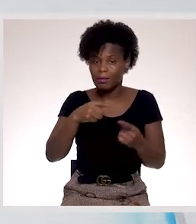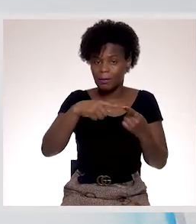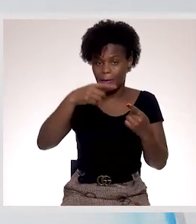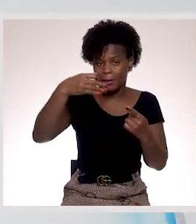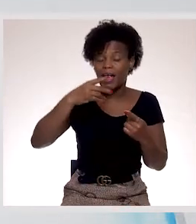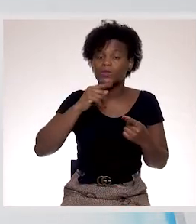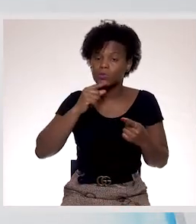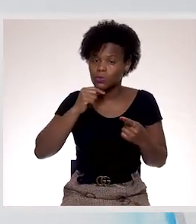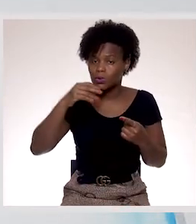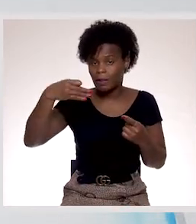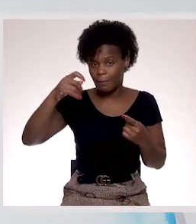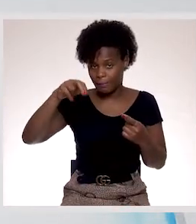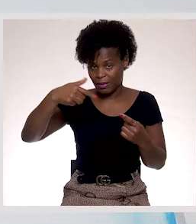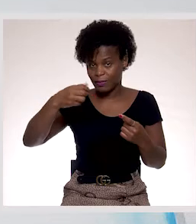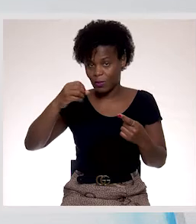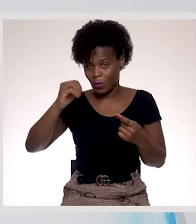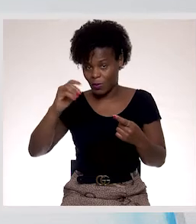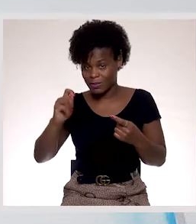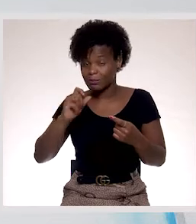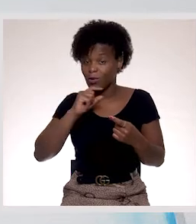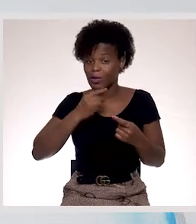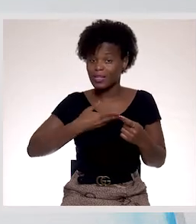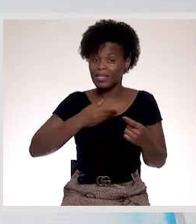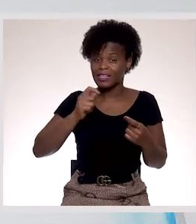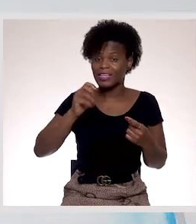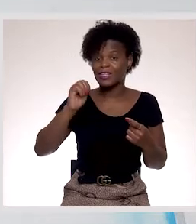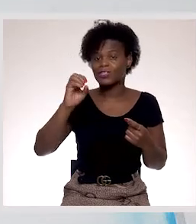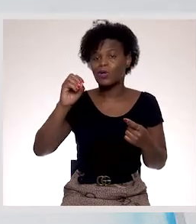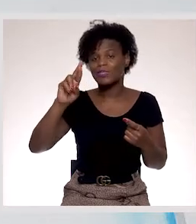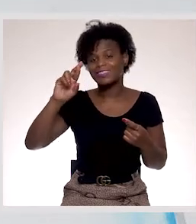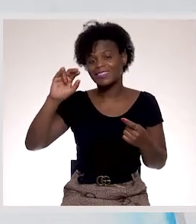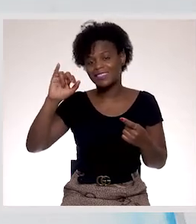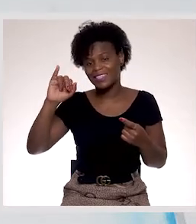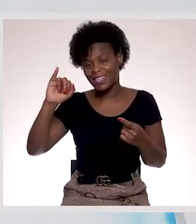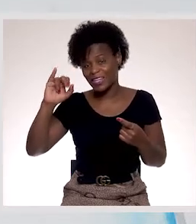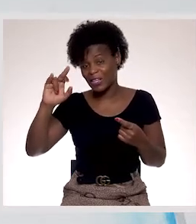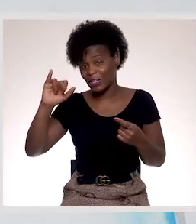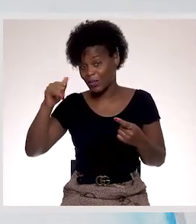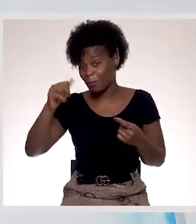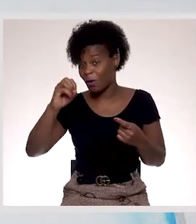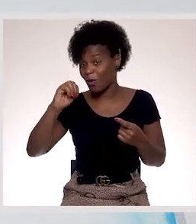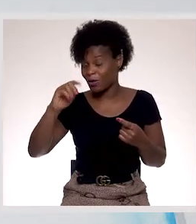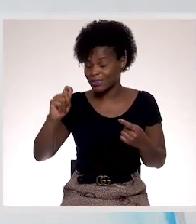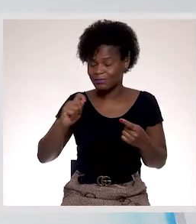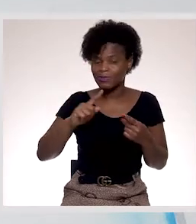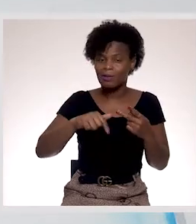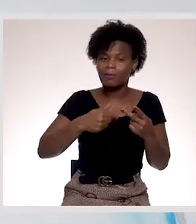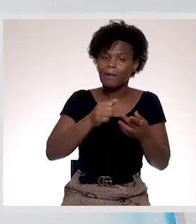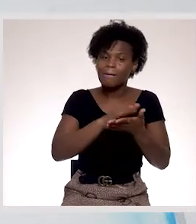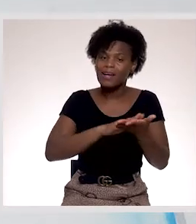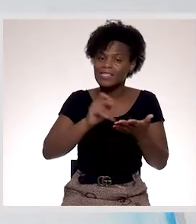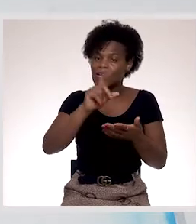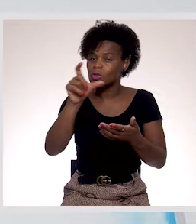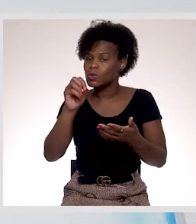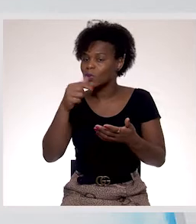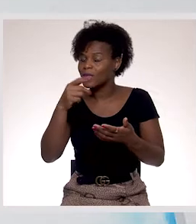uma pentose, que é um açúcar, que pode ser uma desoxirribose ou então uma ribose, por uma base azotária, não é?